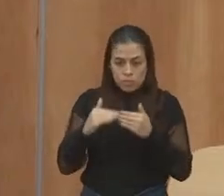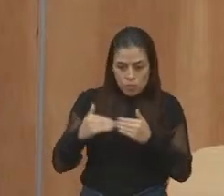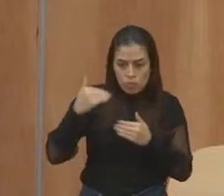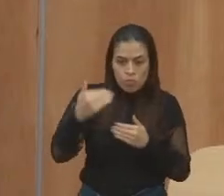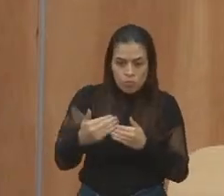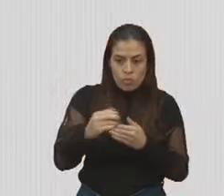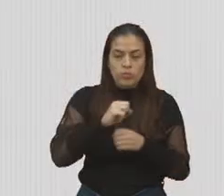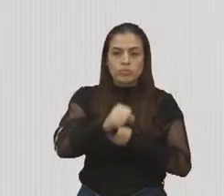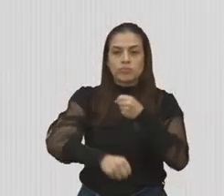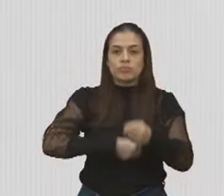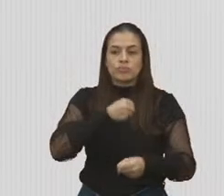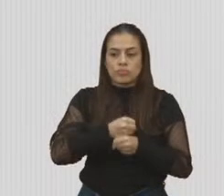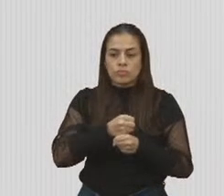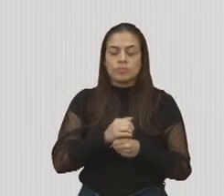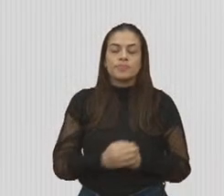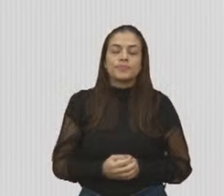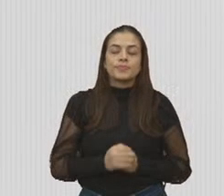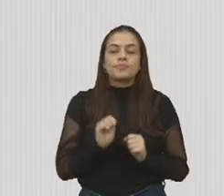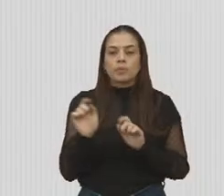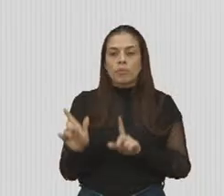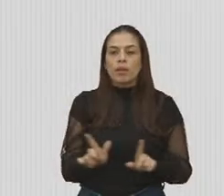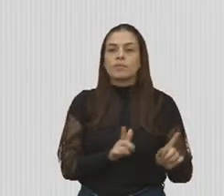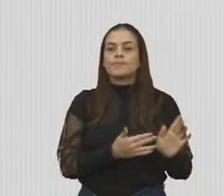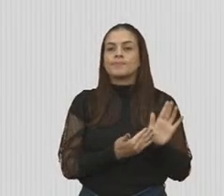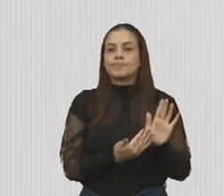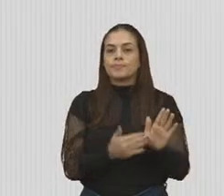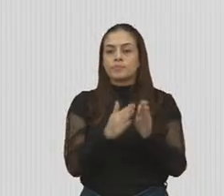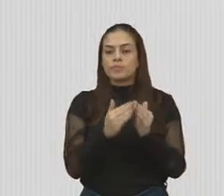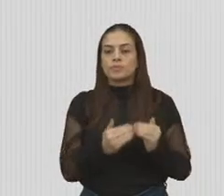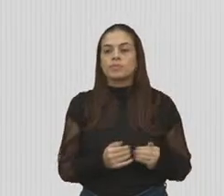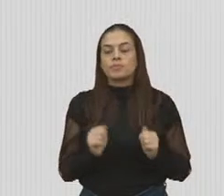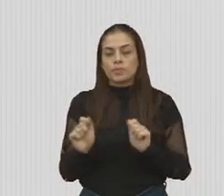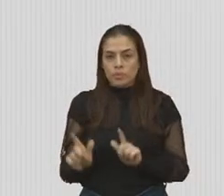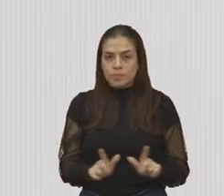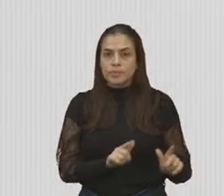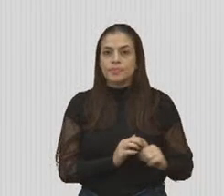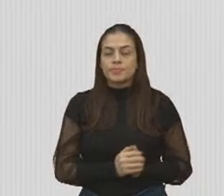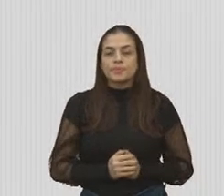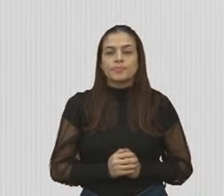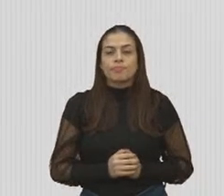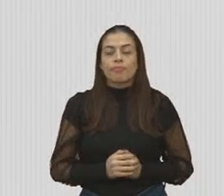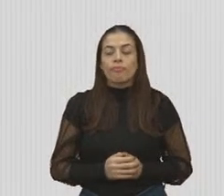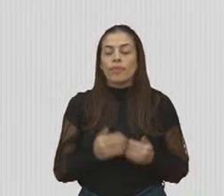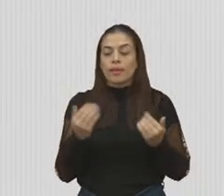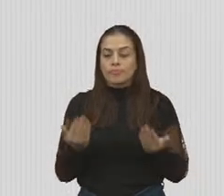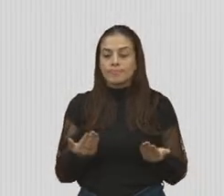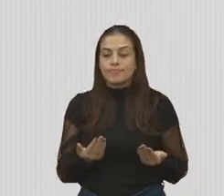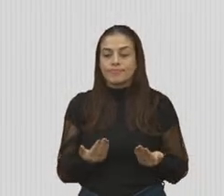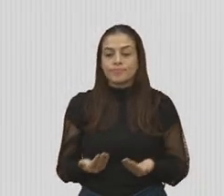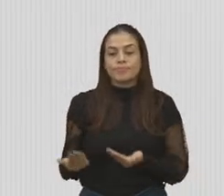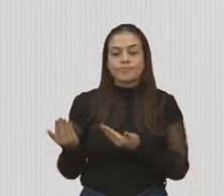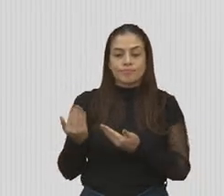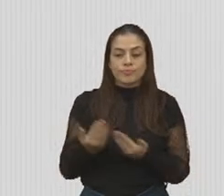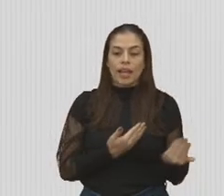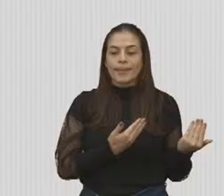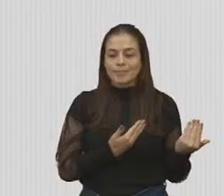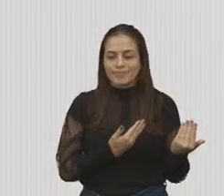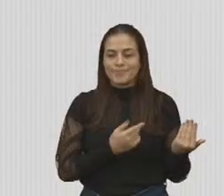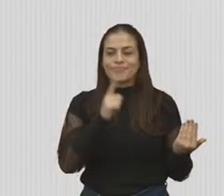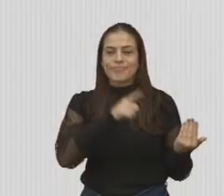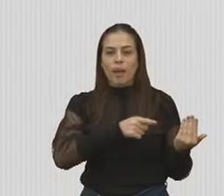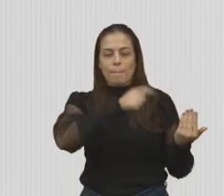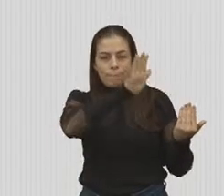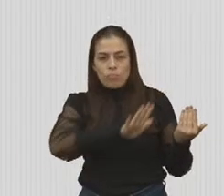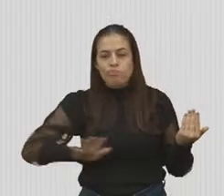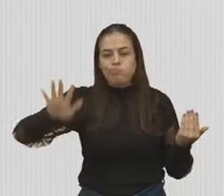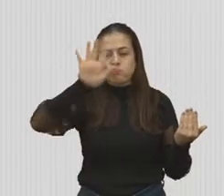Pode passar os slides, por favor? Pode passar. Aqui é um panorama geral, né, explicando